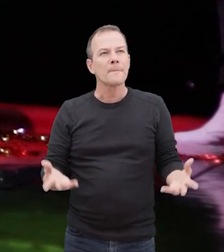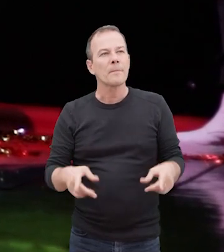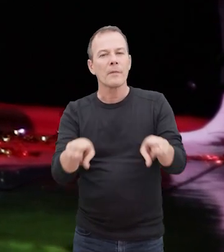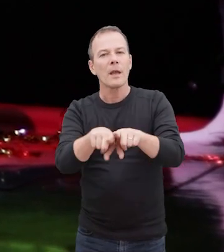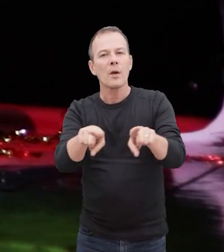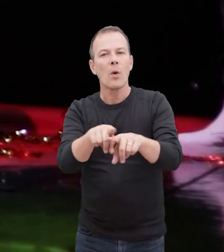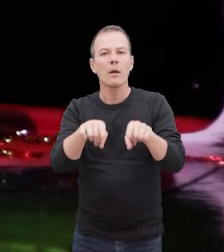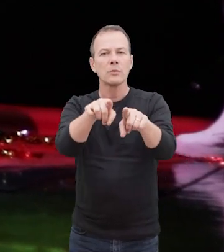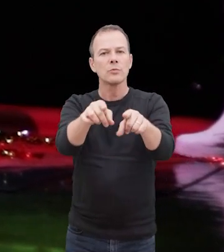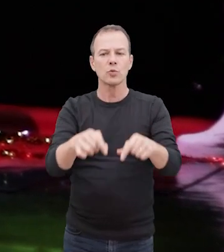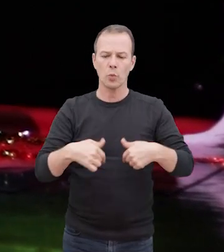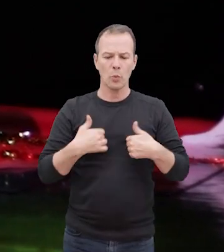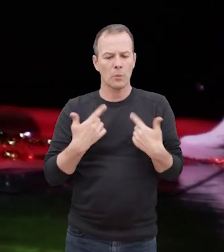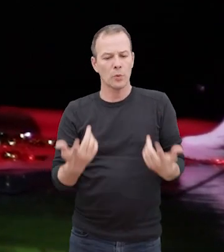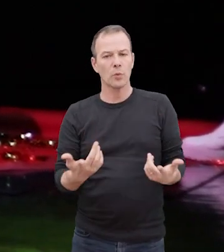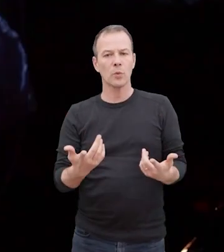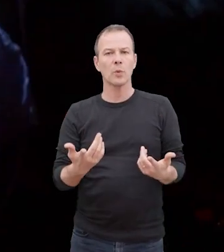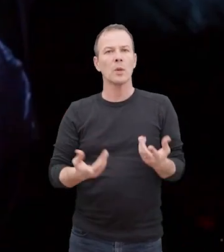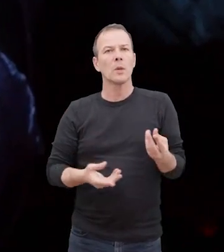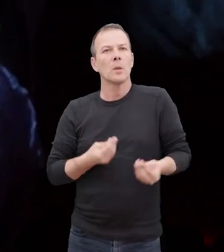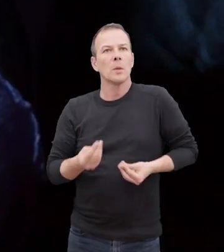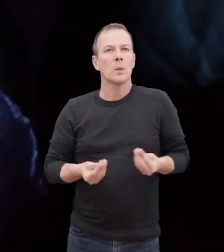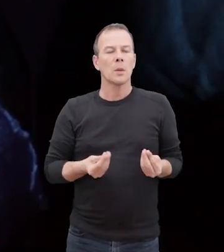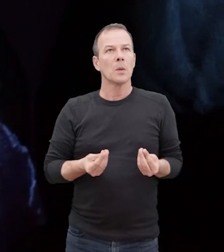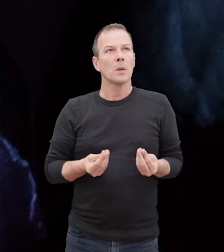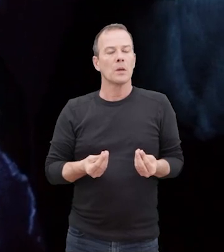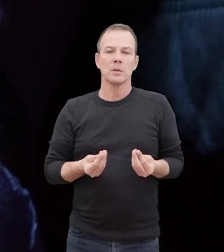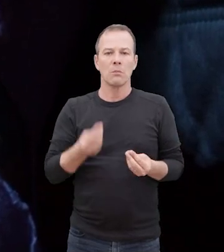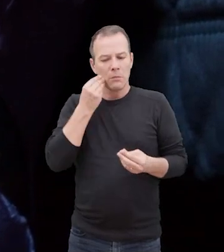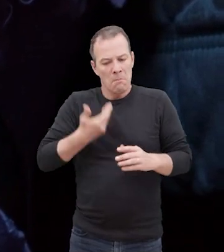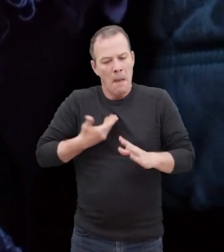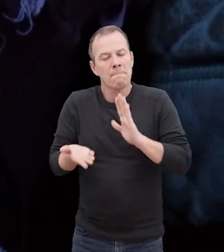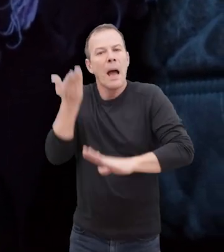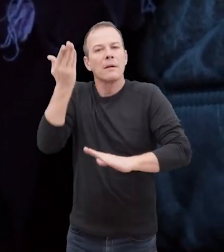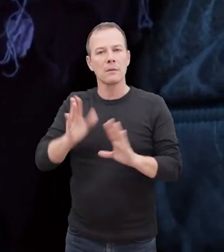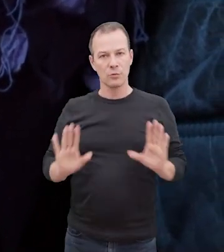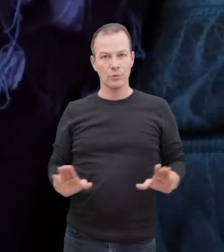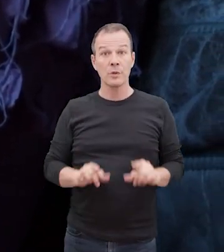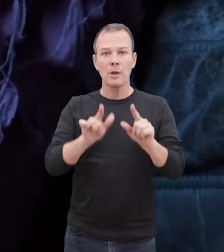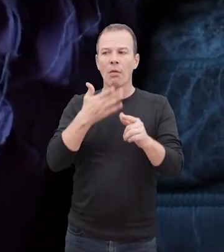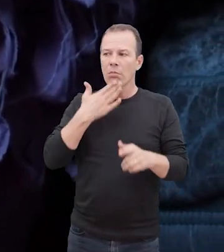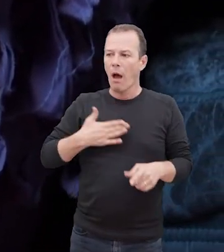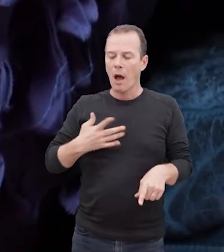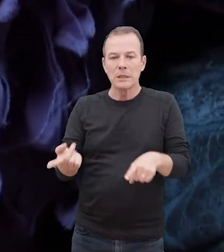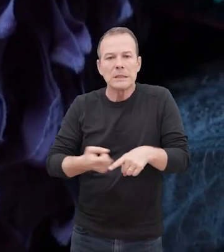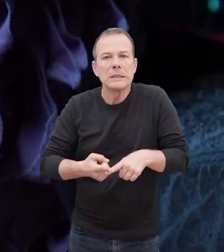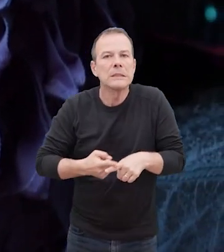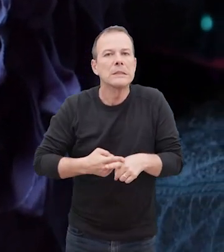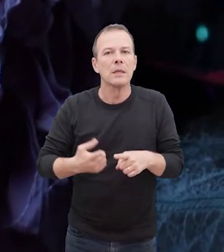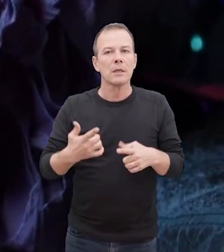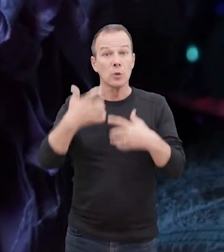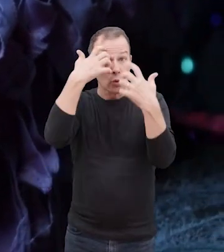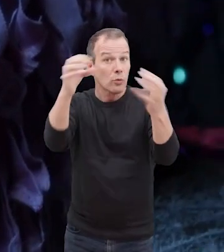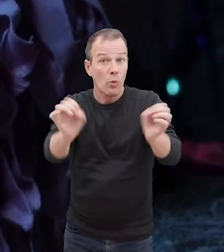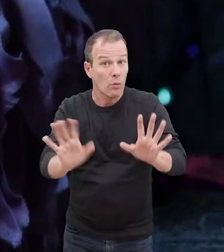é a possibilidade de tu seres mais do que é, na realidade. E isso fascinou-me,